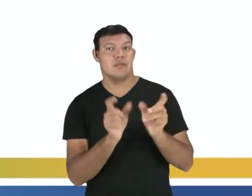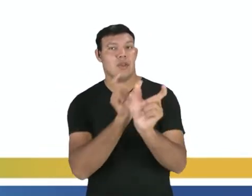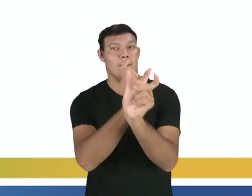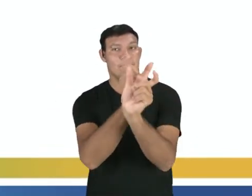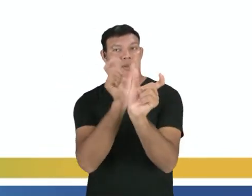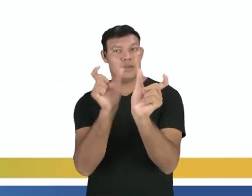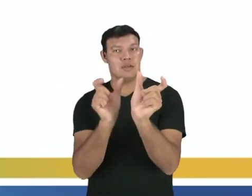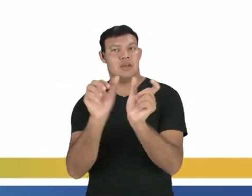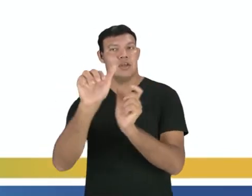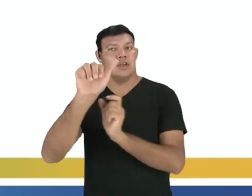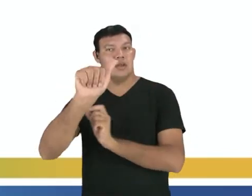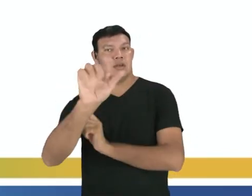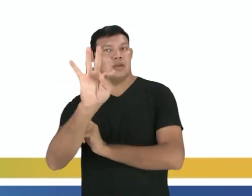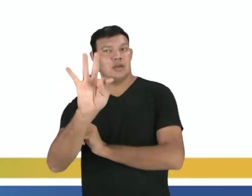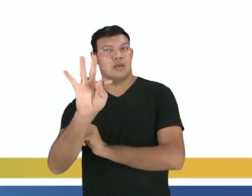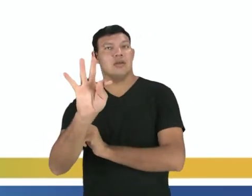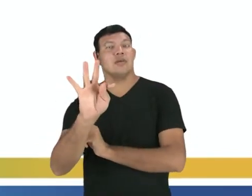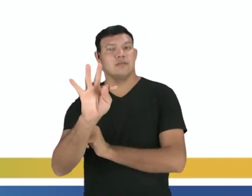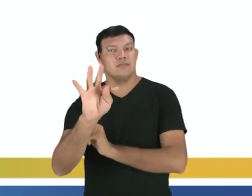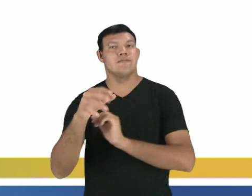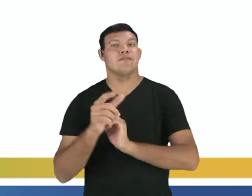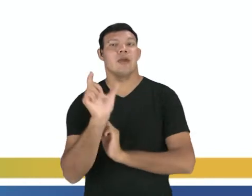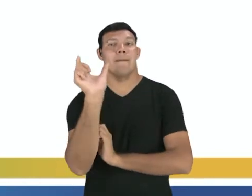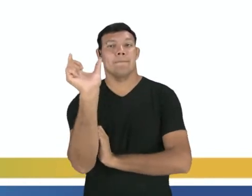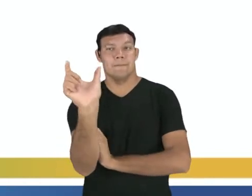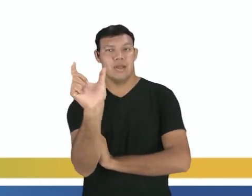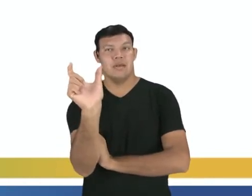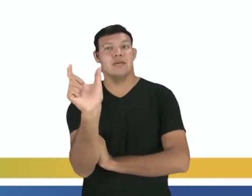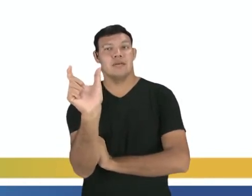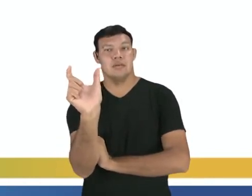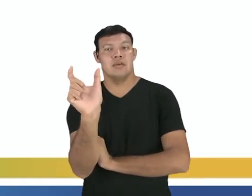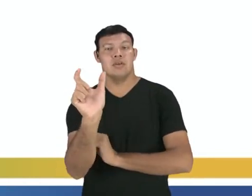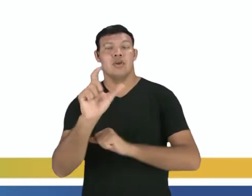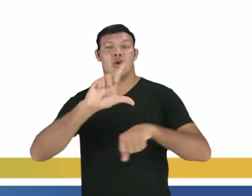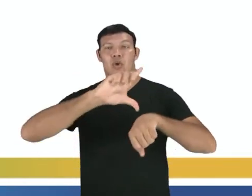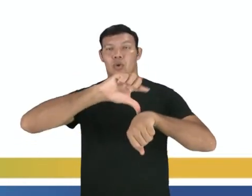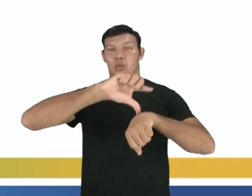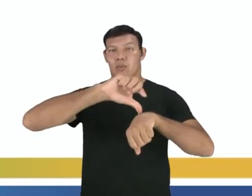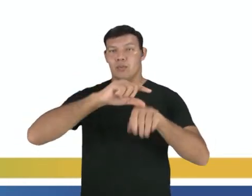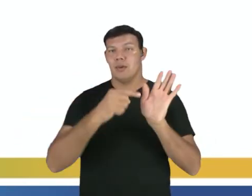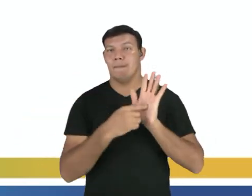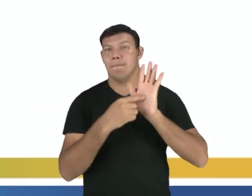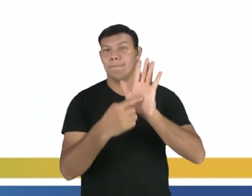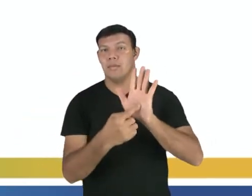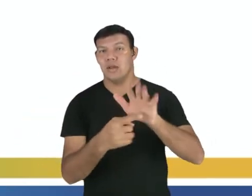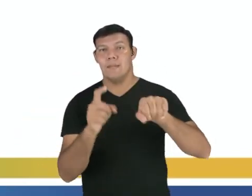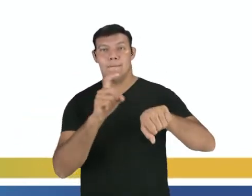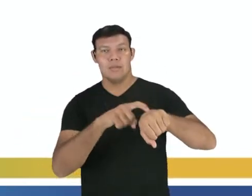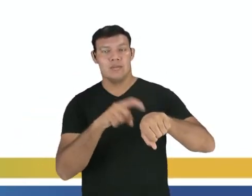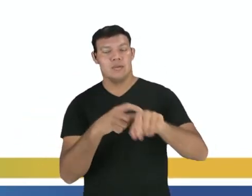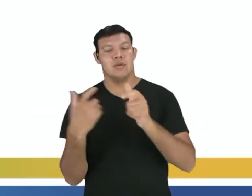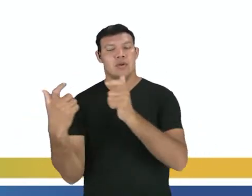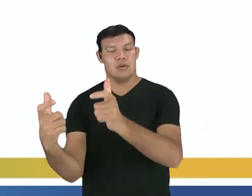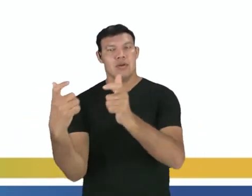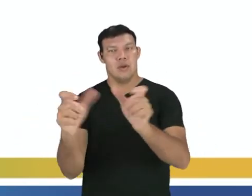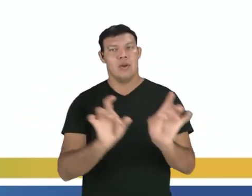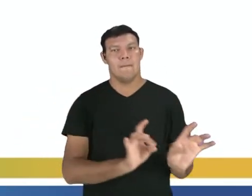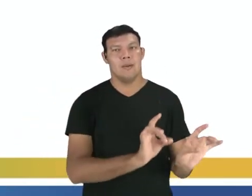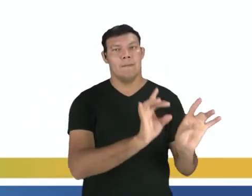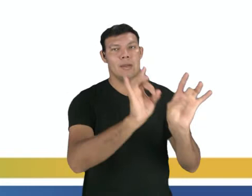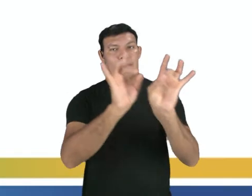que é uma preposição usada em expressões que indicam os horários momentos e locais